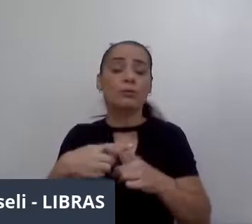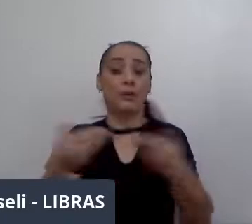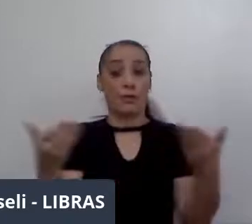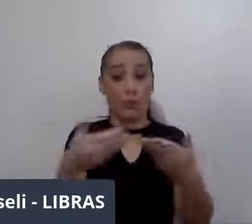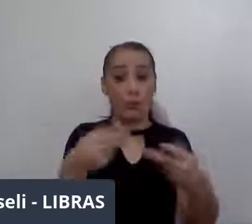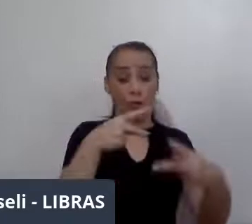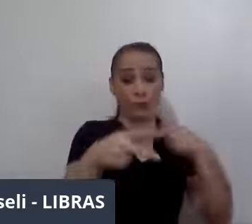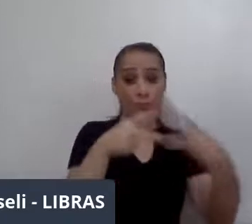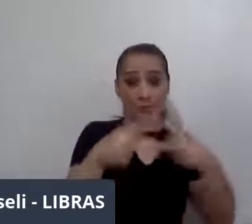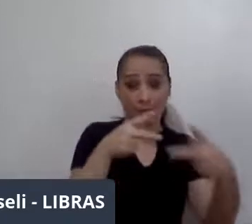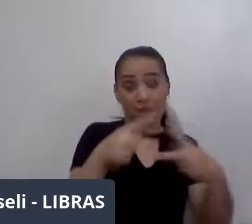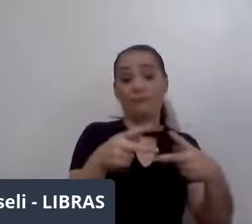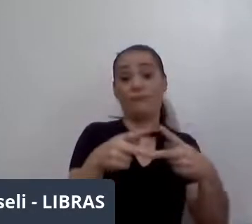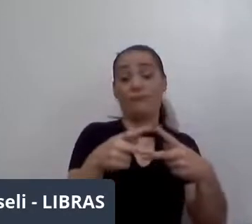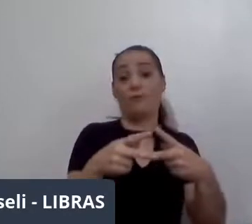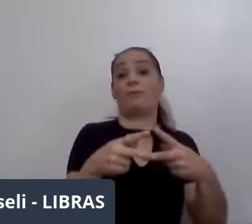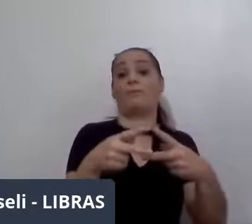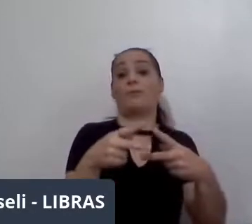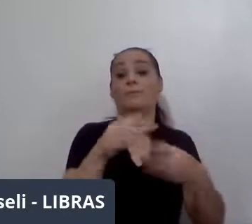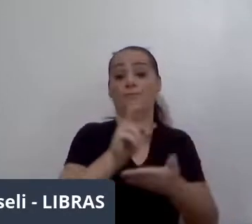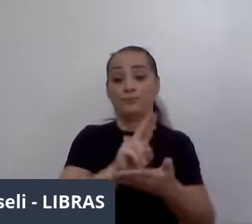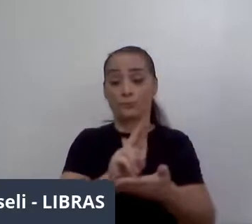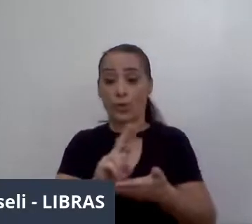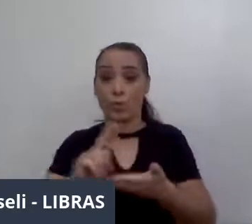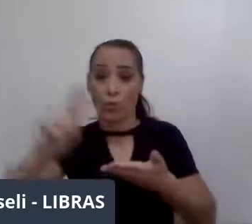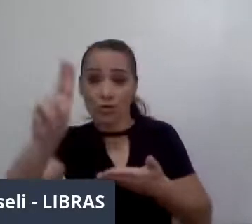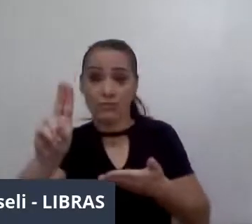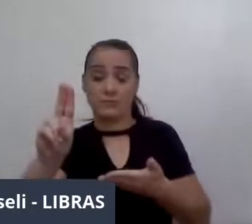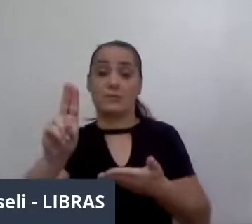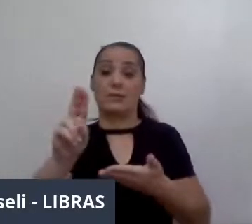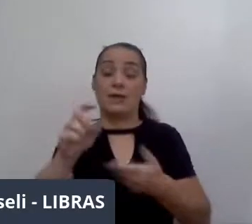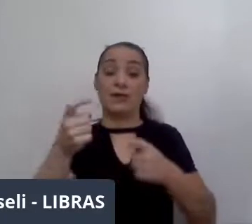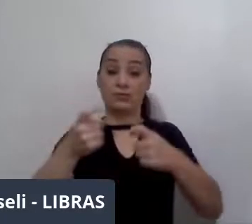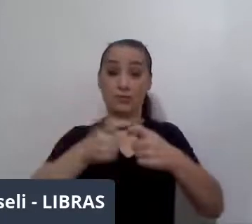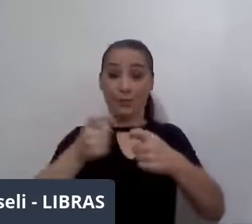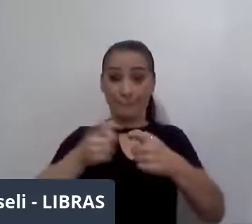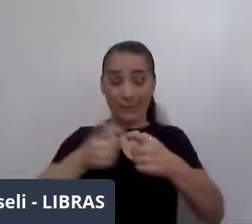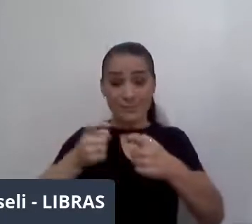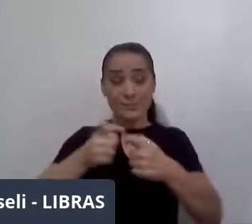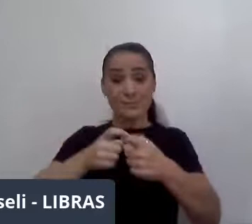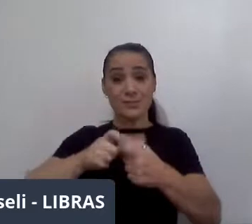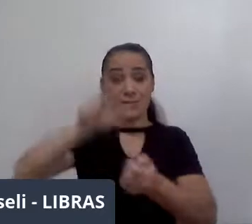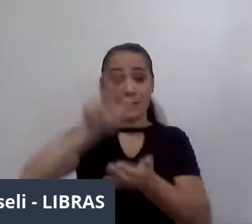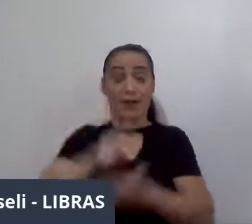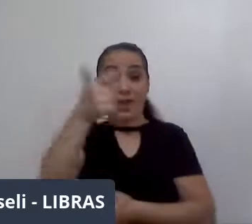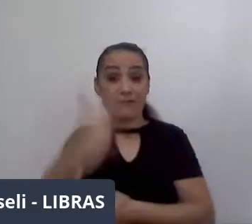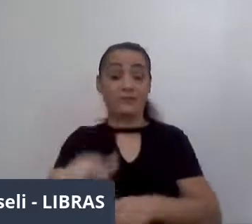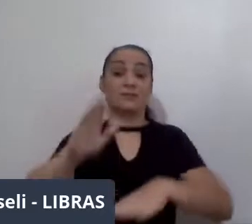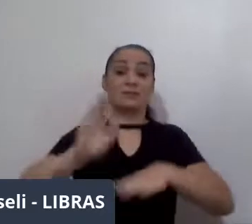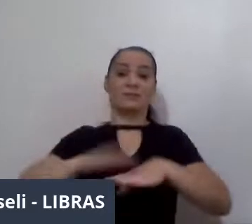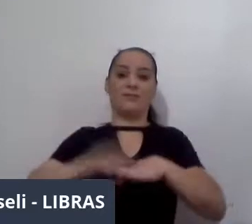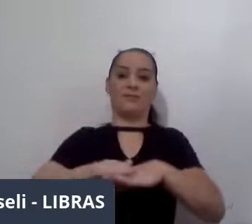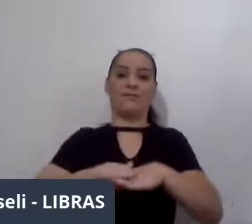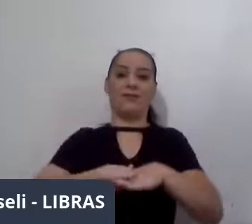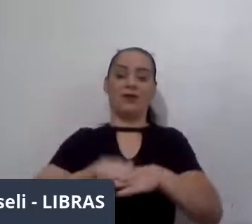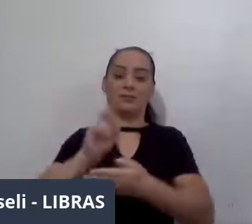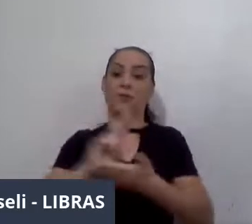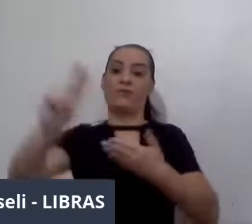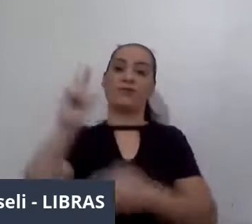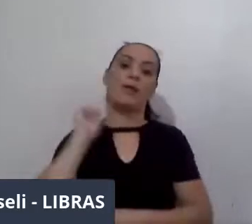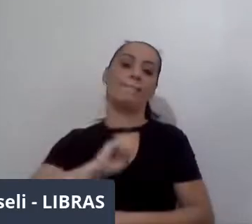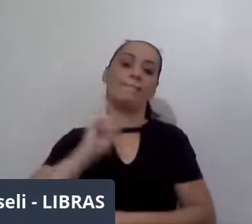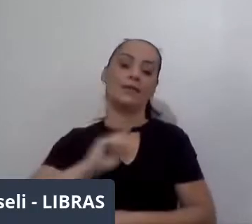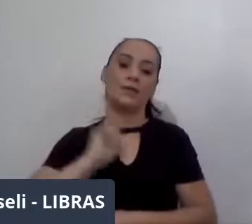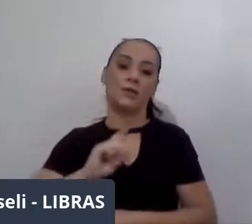Carolina Bori apenas uma universidade que faz revalidação de medicina, que é a Federal de Minas Gerais, o FMG. Eles têm a capacidade